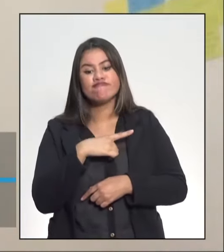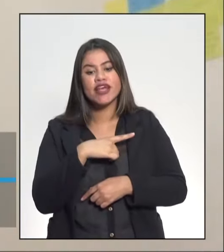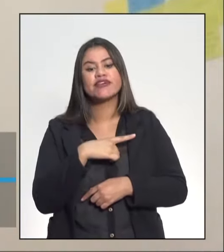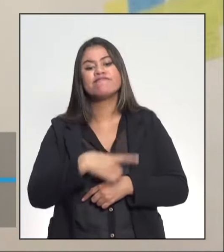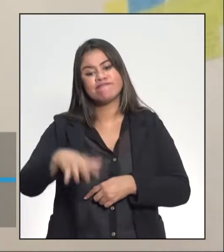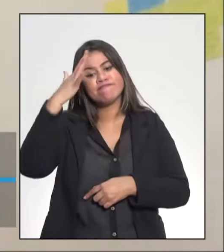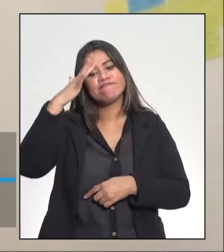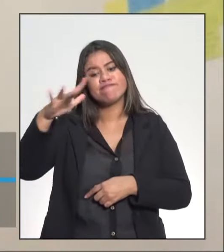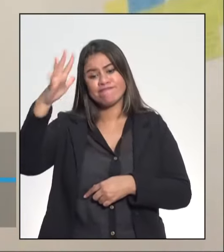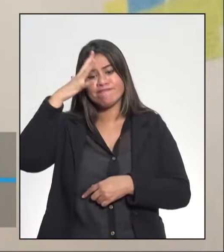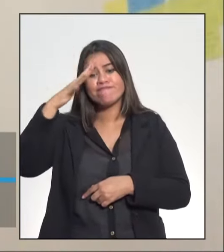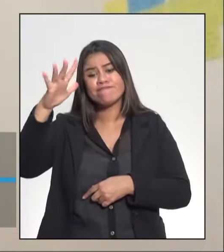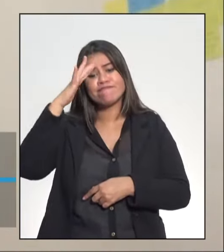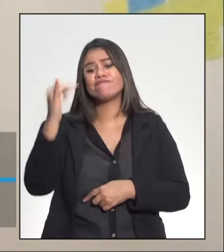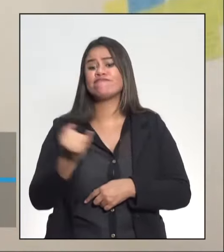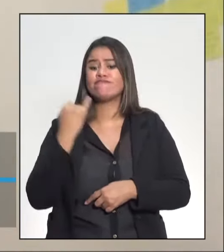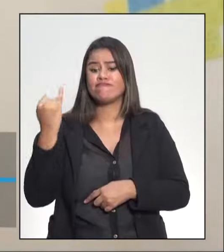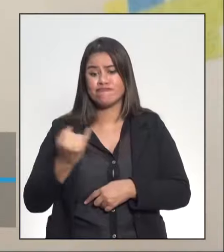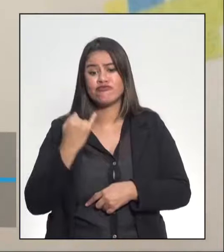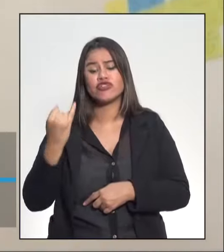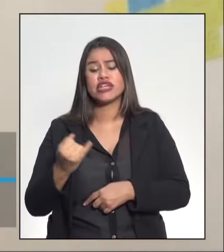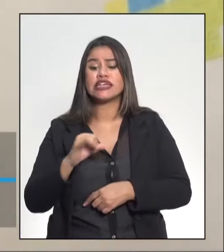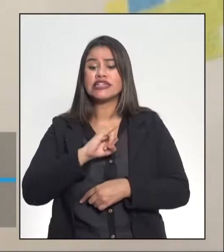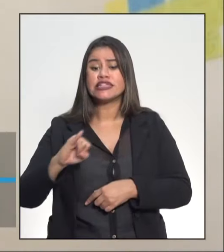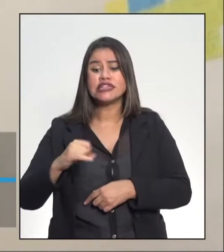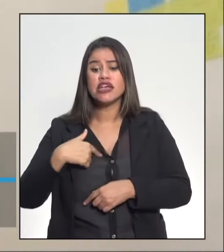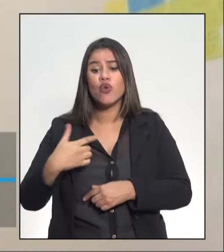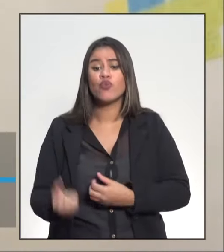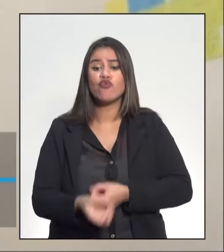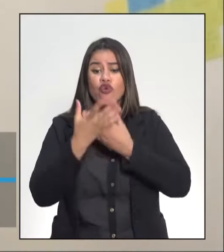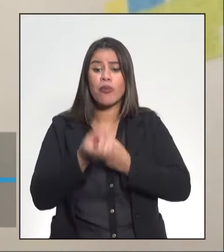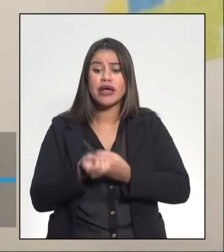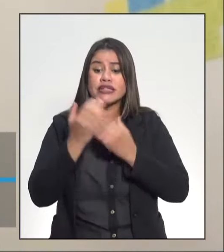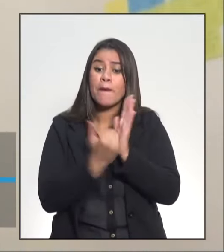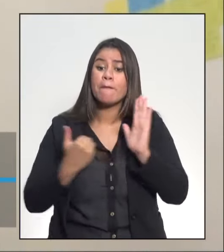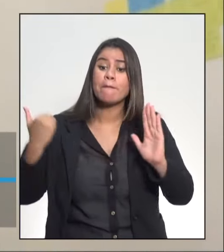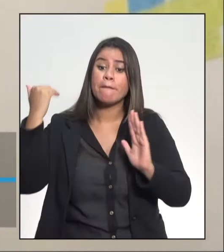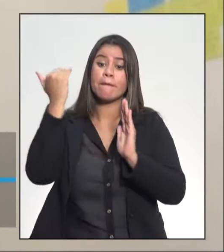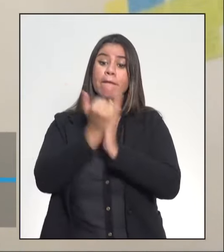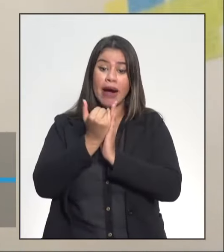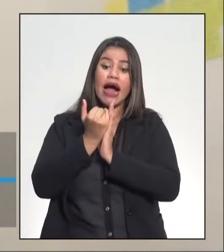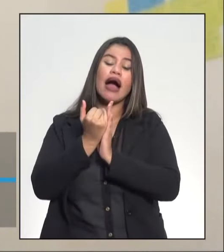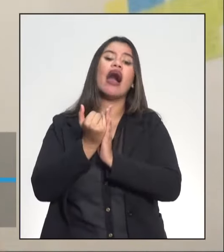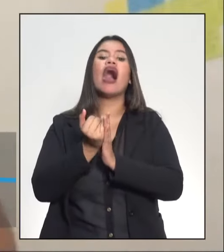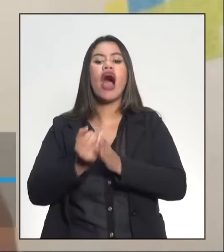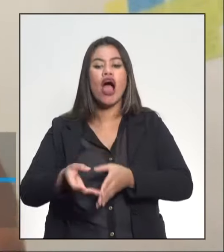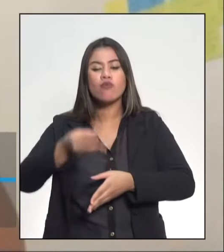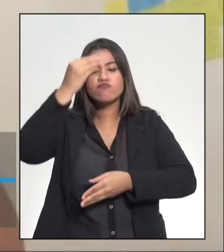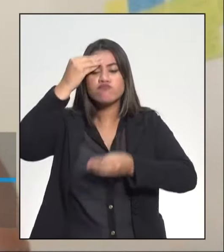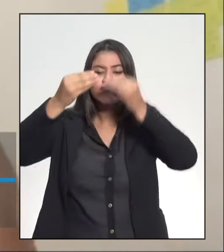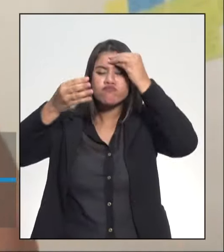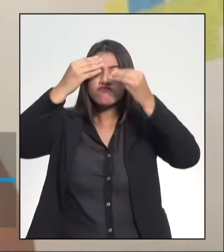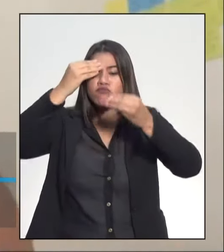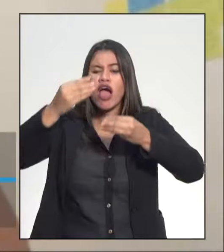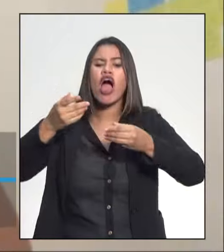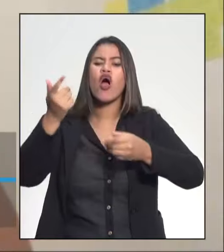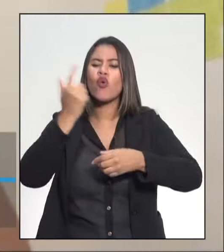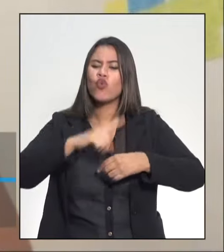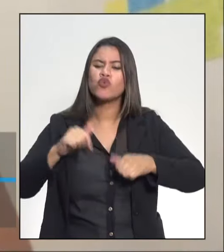muito importante. Quanto mais informações eu tenho, mais eu consigo concatenar com as minhas ideias, pensar